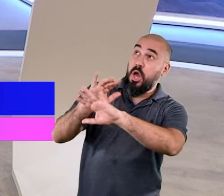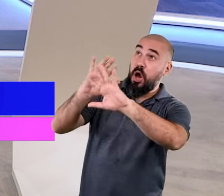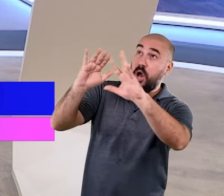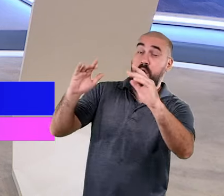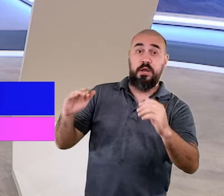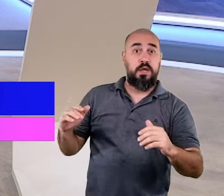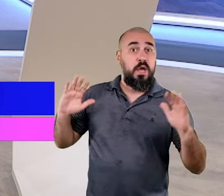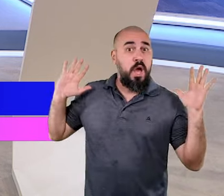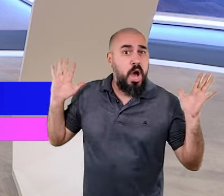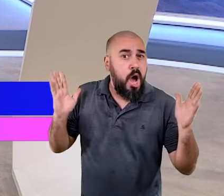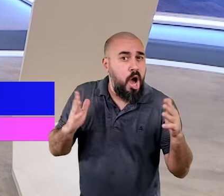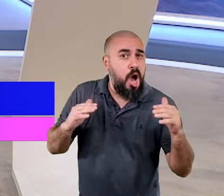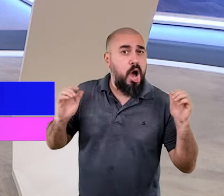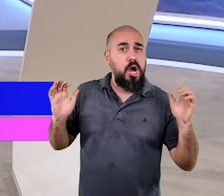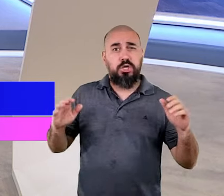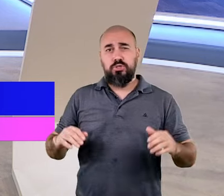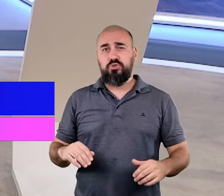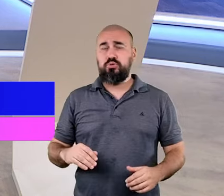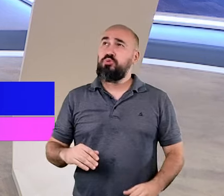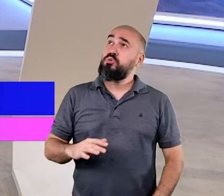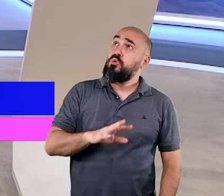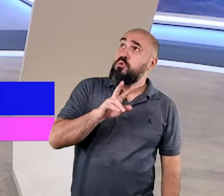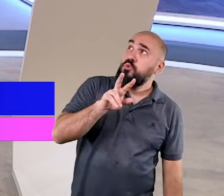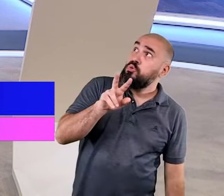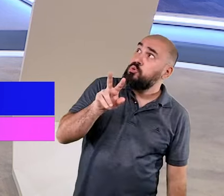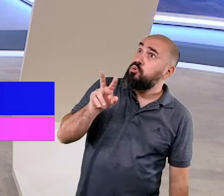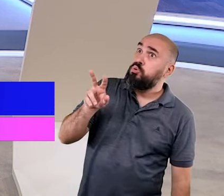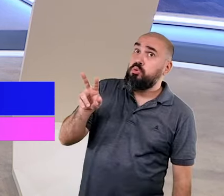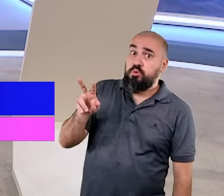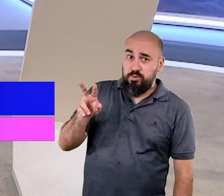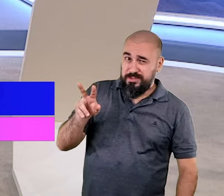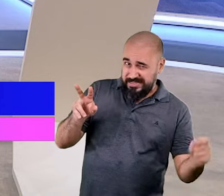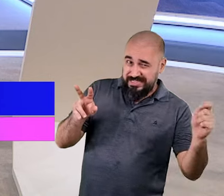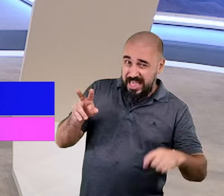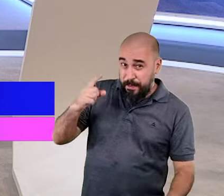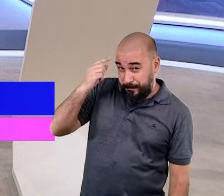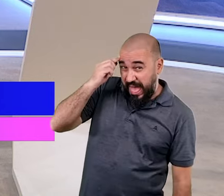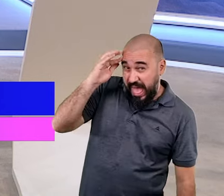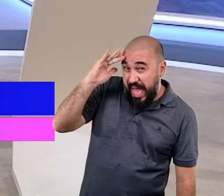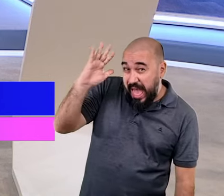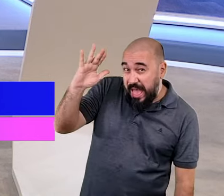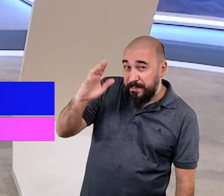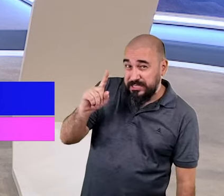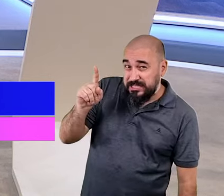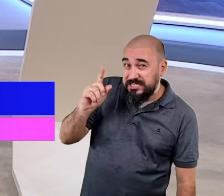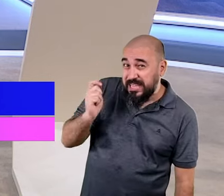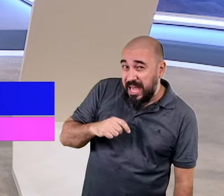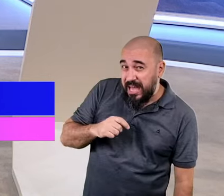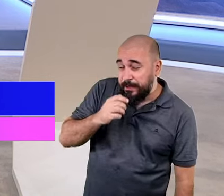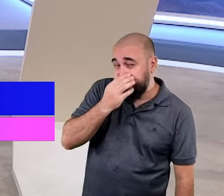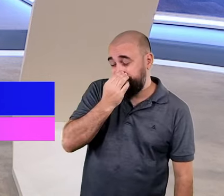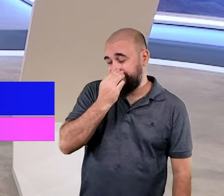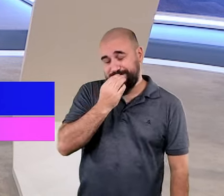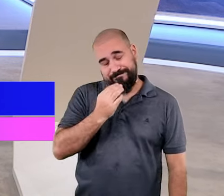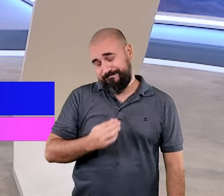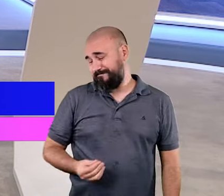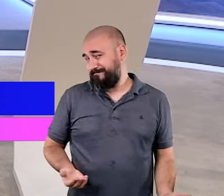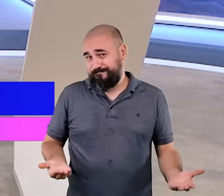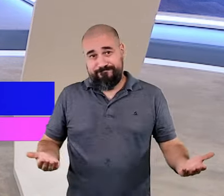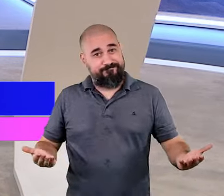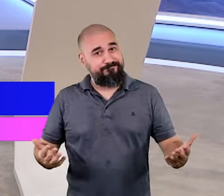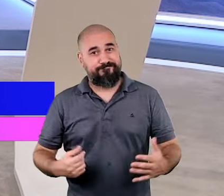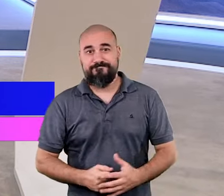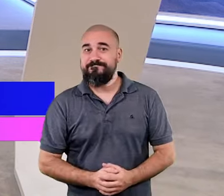anjos. Dá para contemplar? Dá para imaginar como vai ser a volta de Cristo